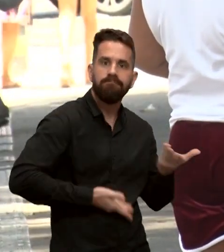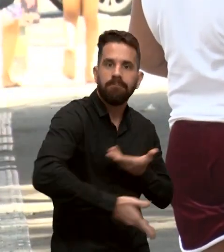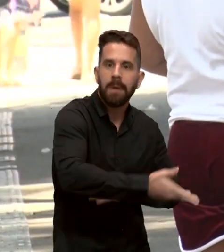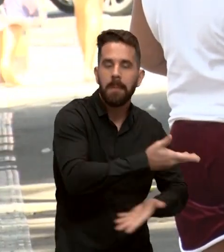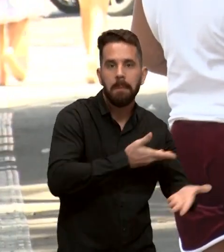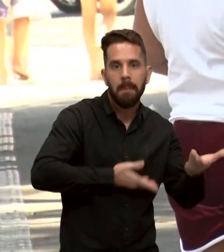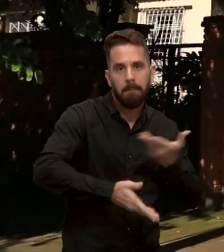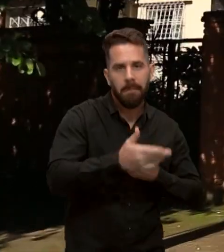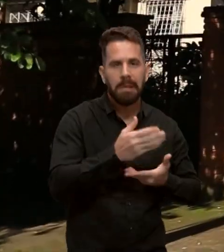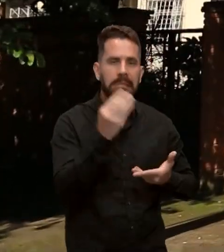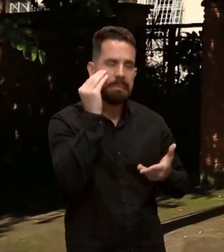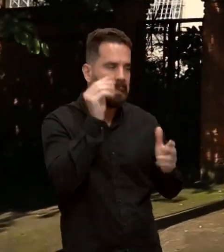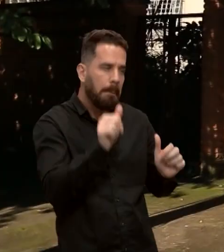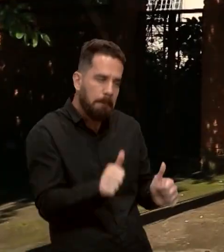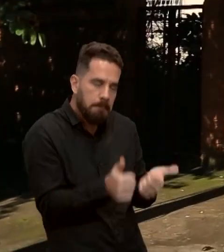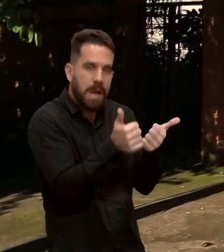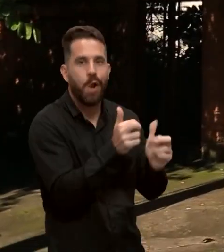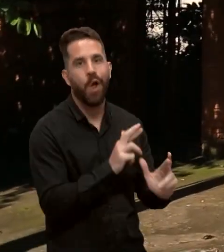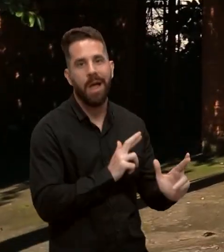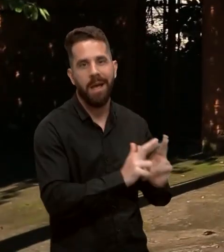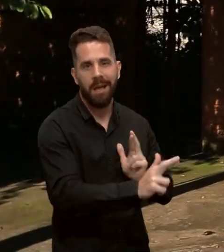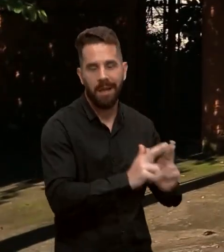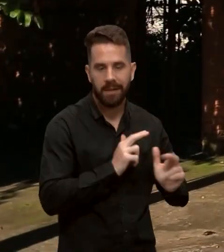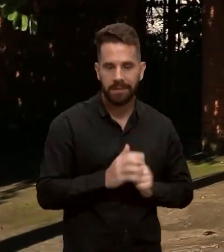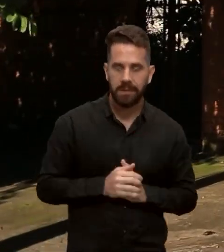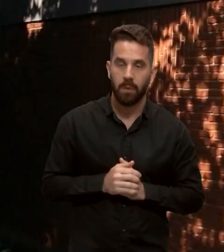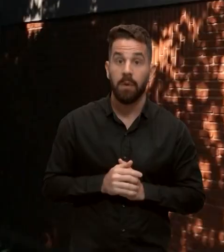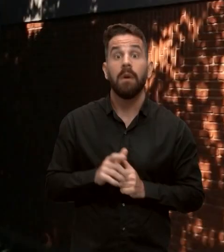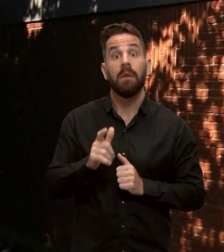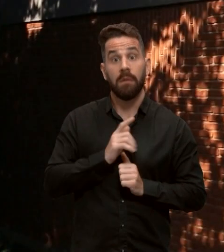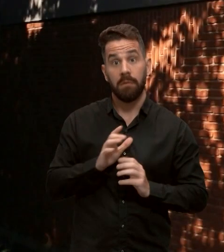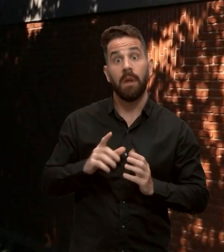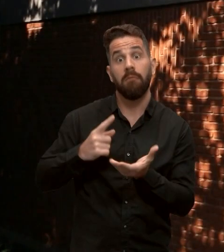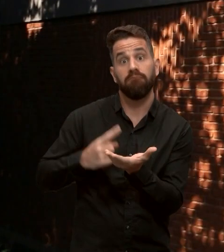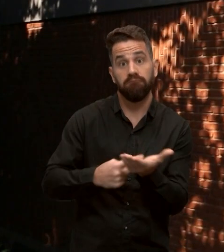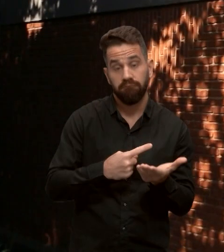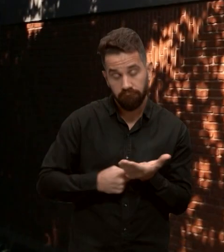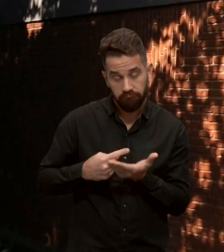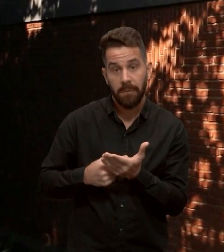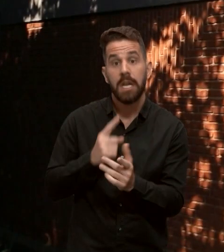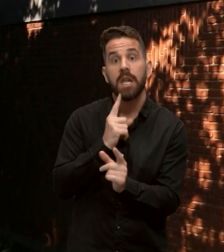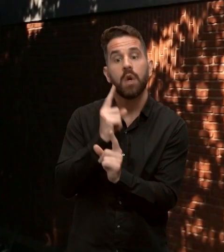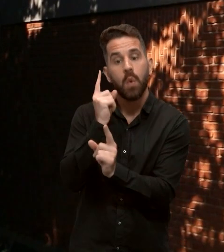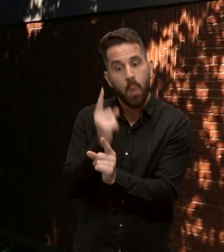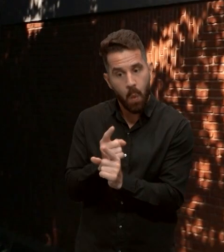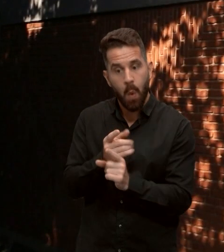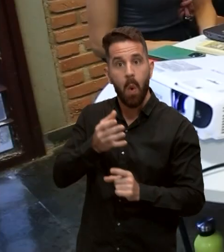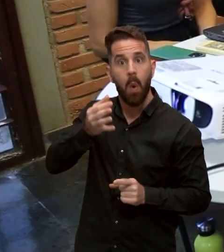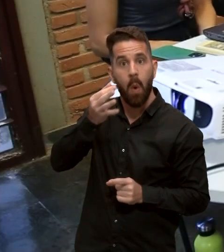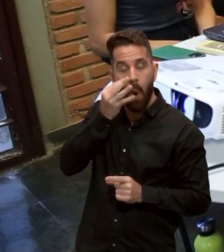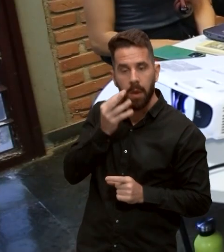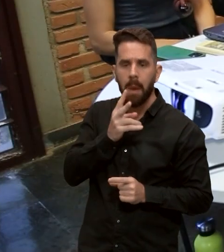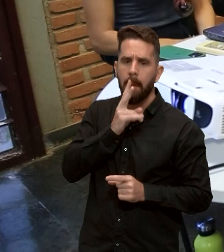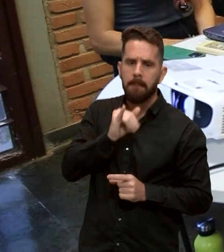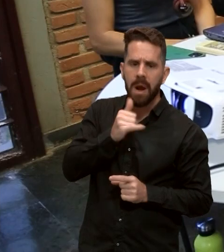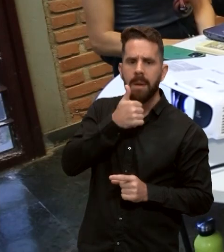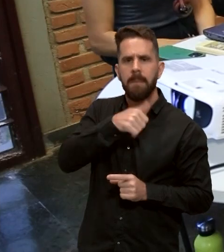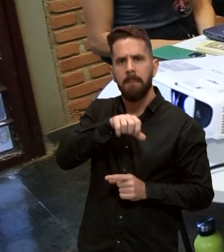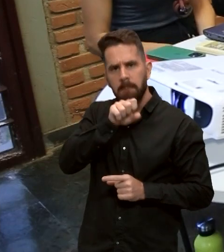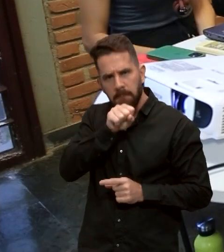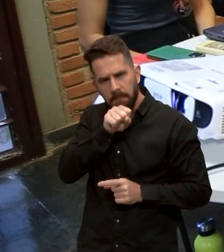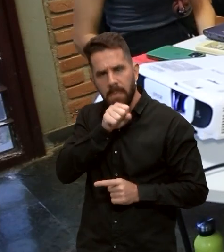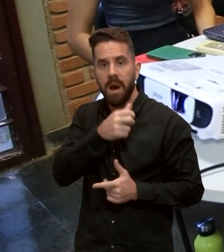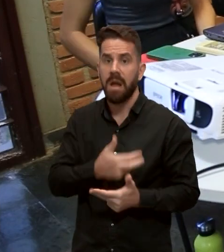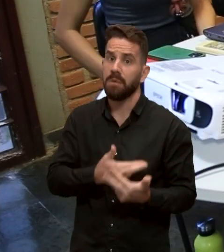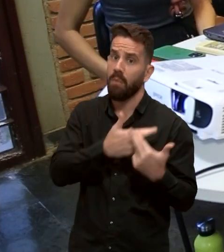e filhos. Ele promove encontros de pais e responsáveis por crianças e adolescentes com psicólogas,